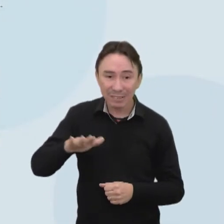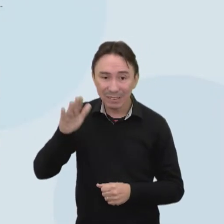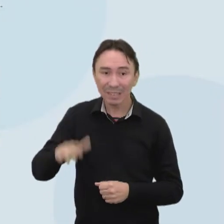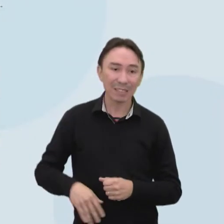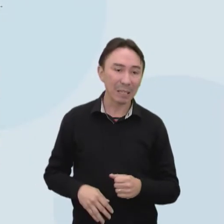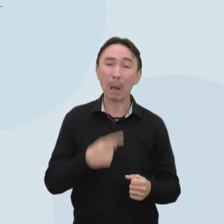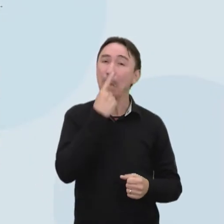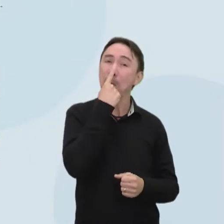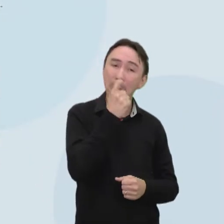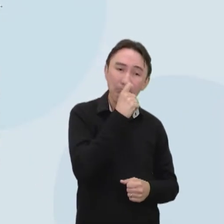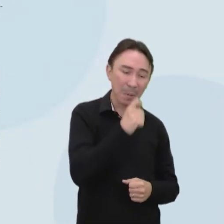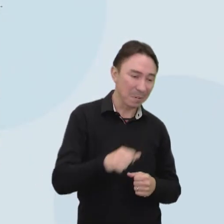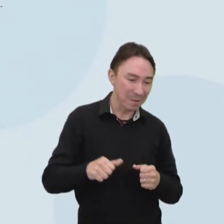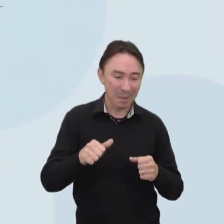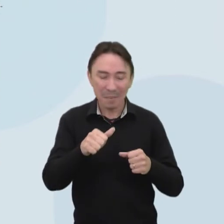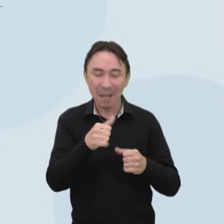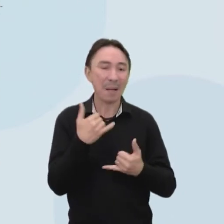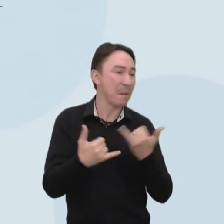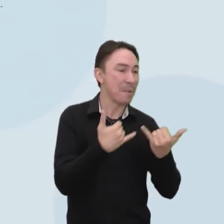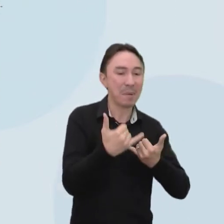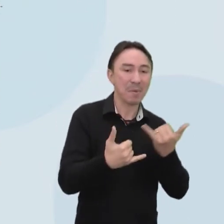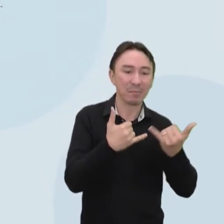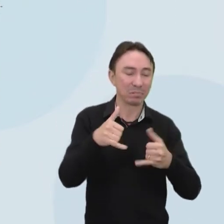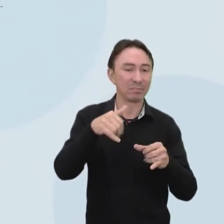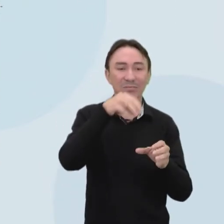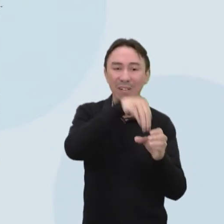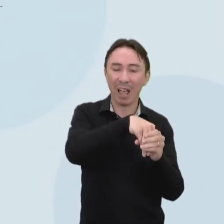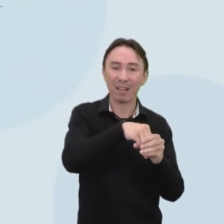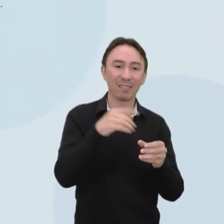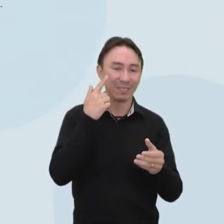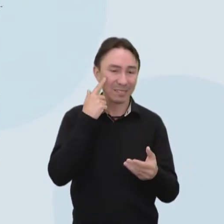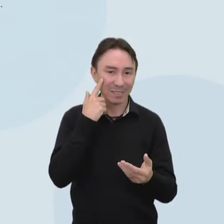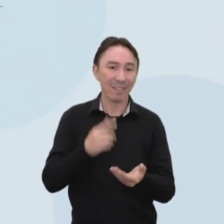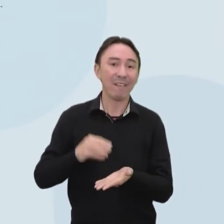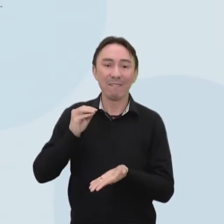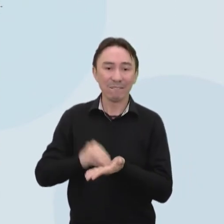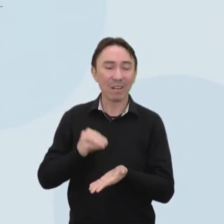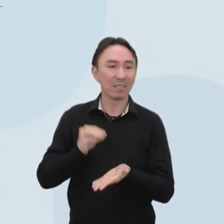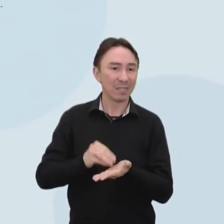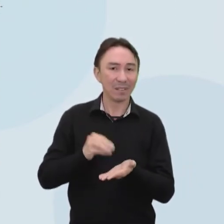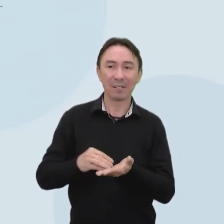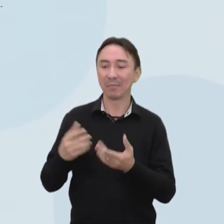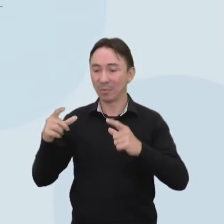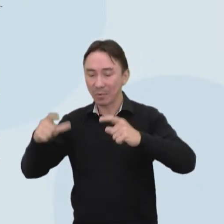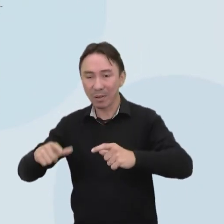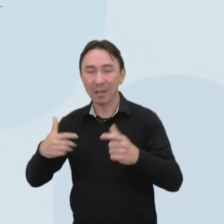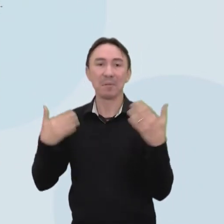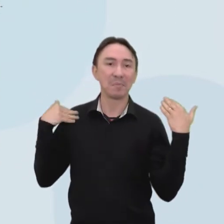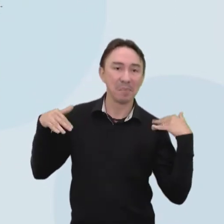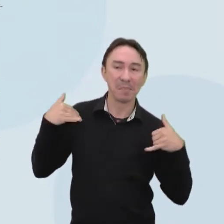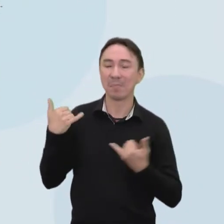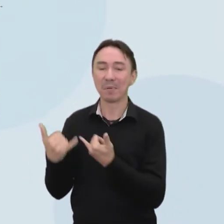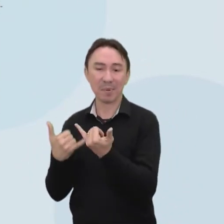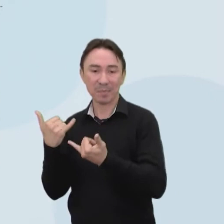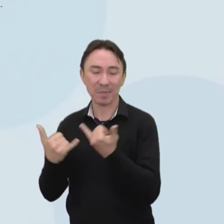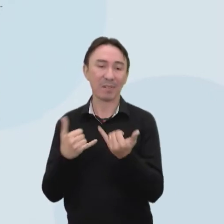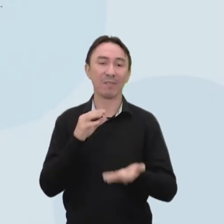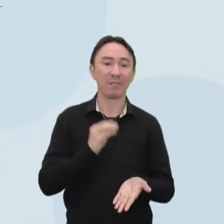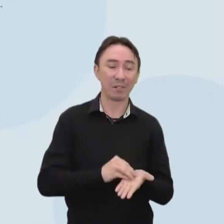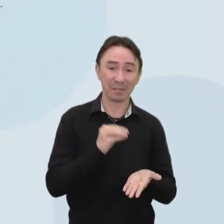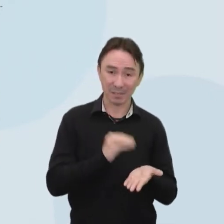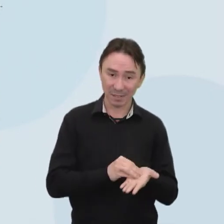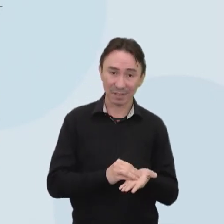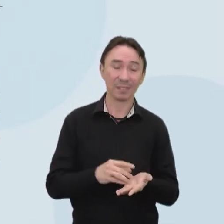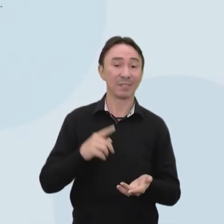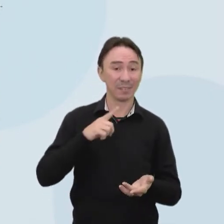área de lazer na Travessa Sonora. Então, pegamos uma foto aí também do Voz da Comunidades. Agradecer o pessoal do Voz da Comunidades